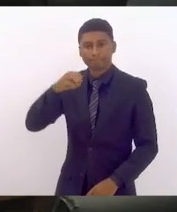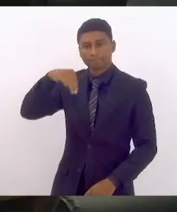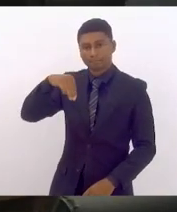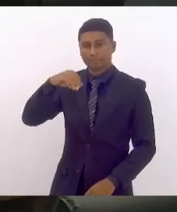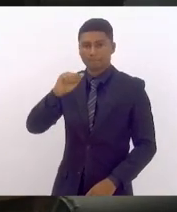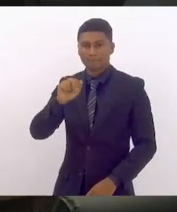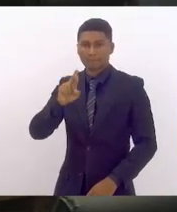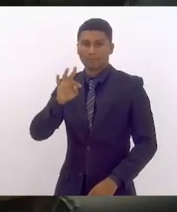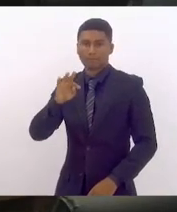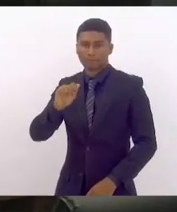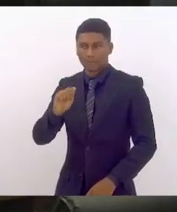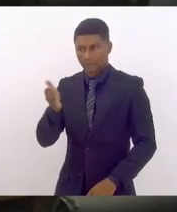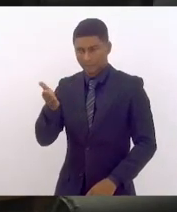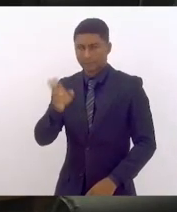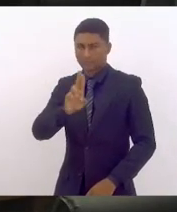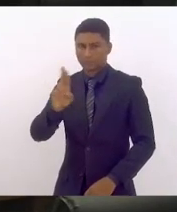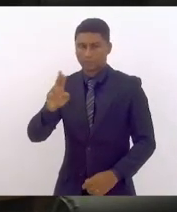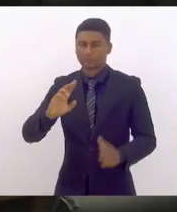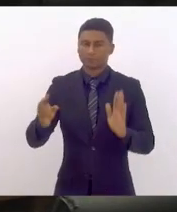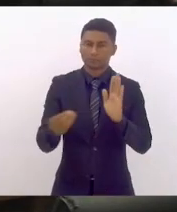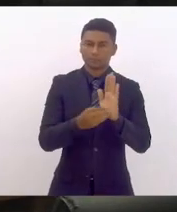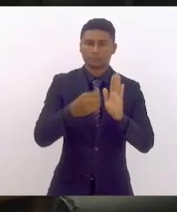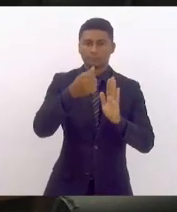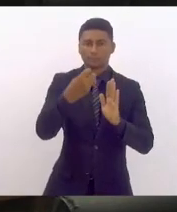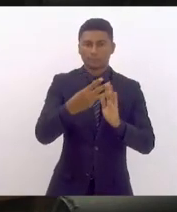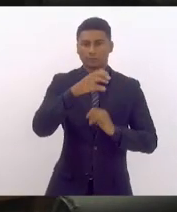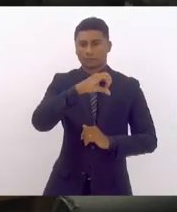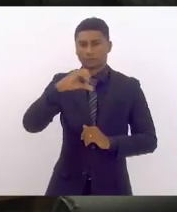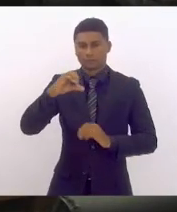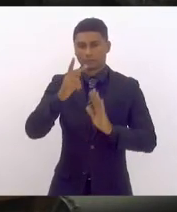deputada Marta Rocha no 1399